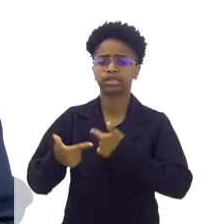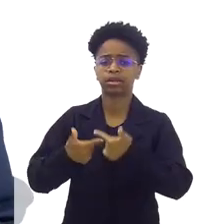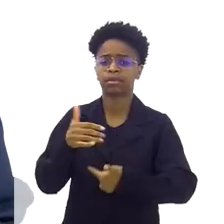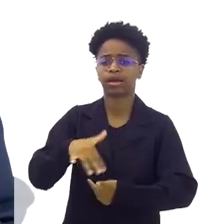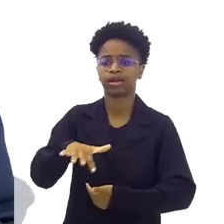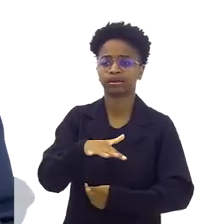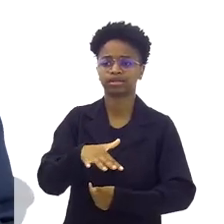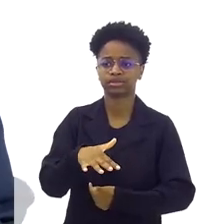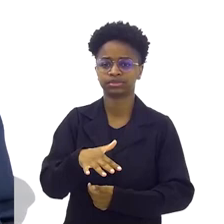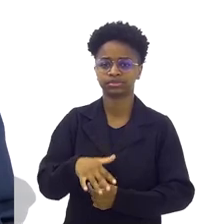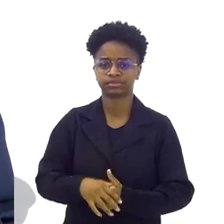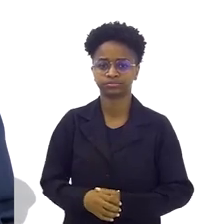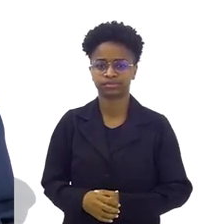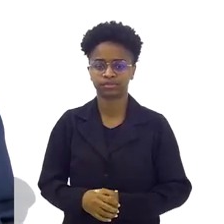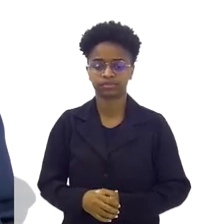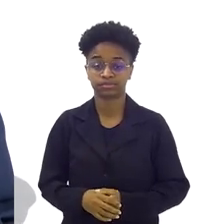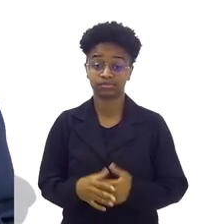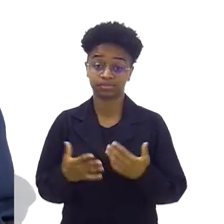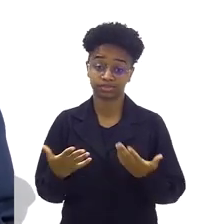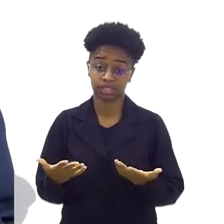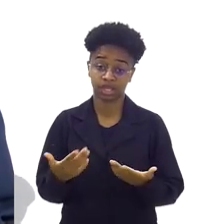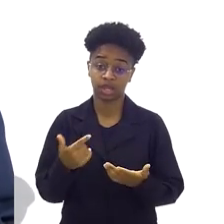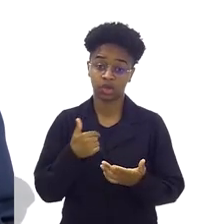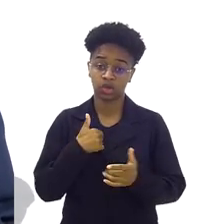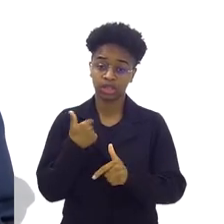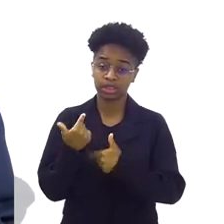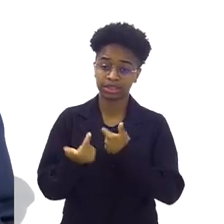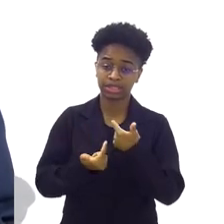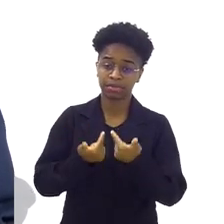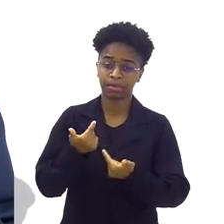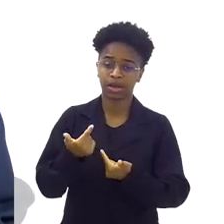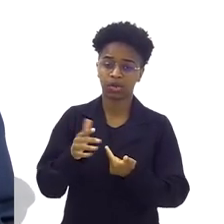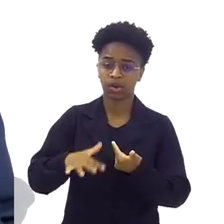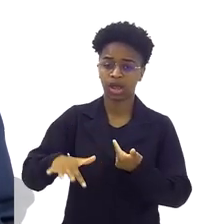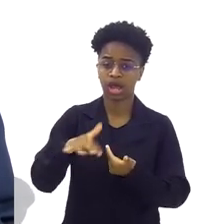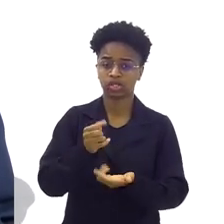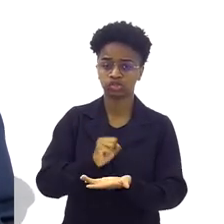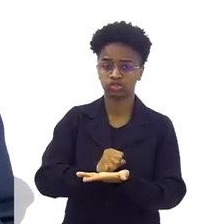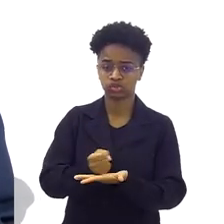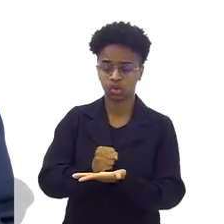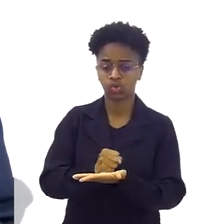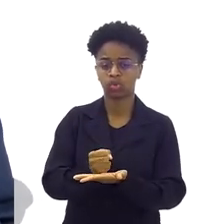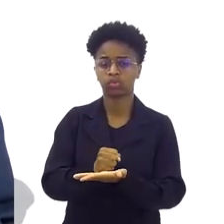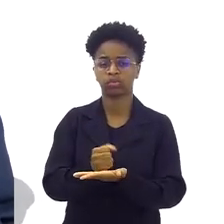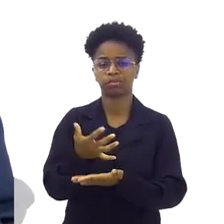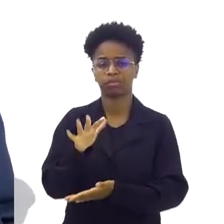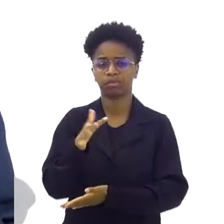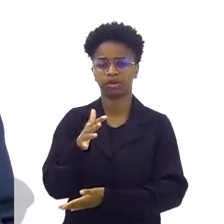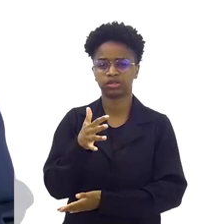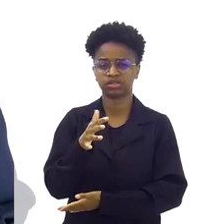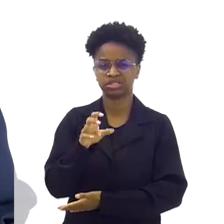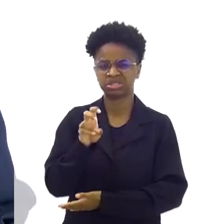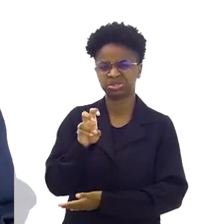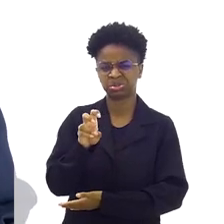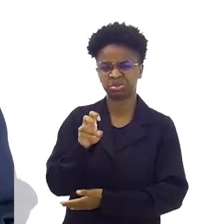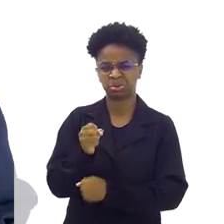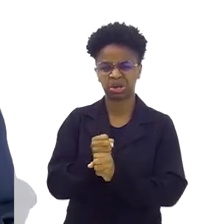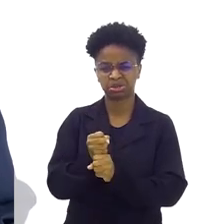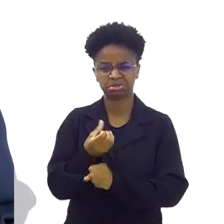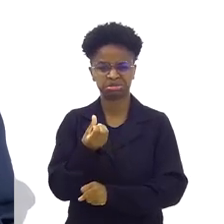tempo você já trabalha com isso, Sérgio, de desenvolver jogos? Então, é isso. Eu trabalho na área de jogos há